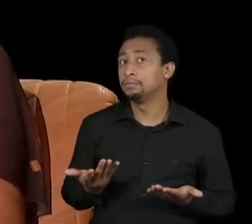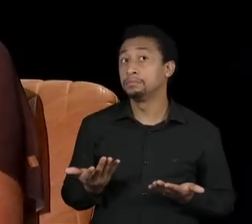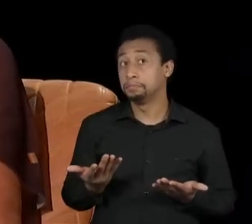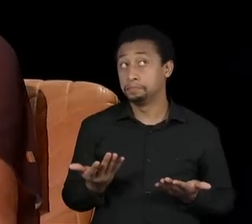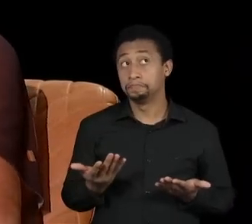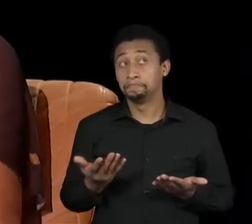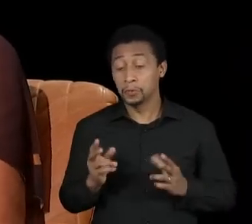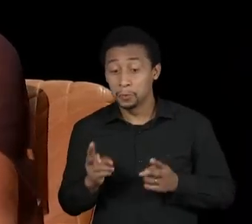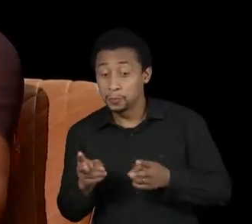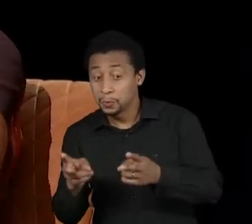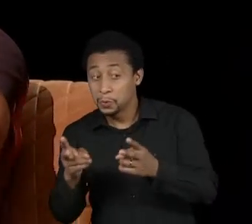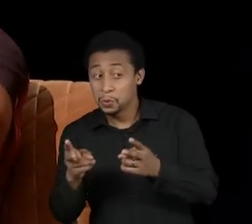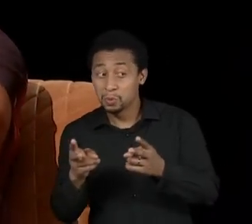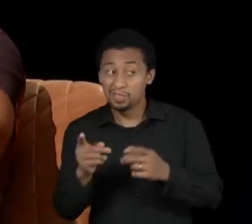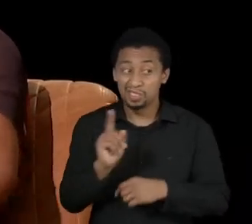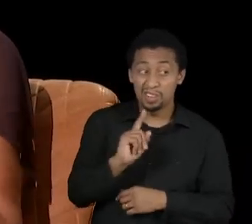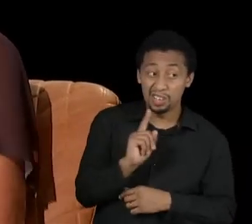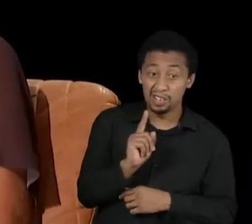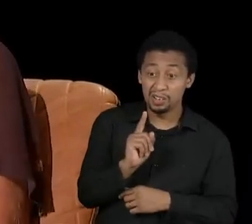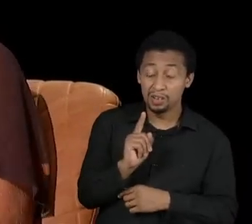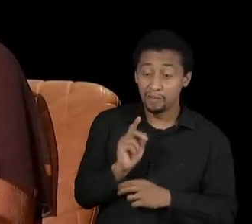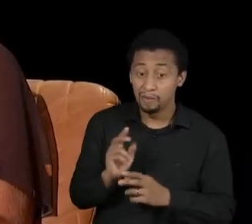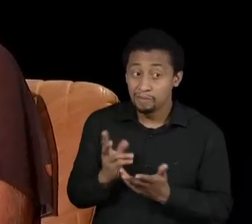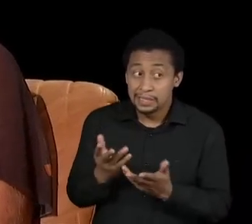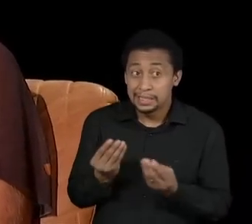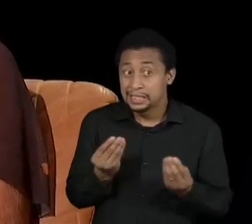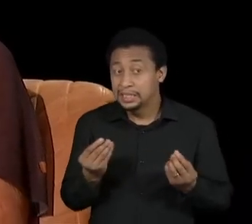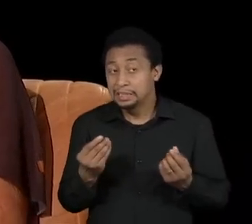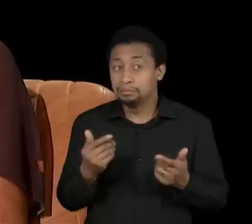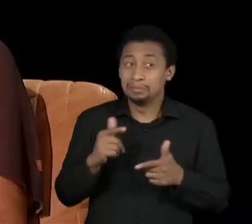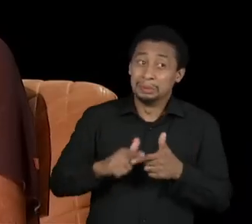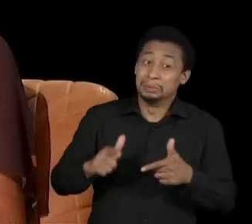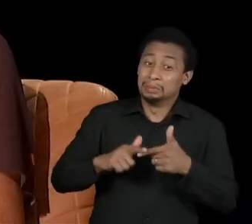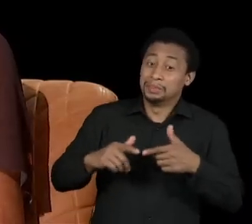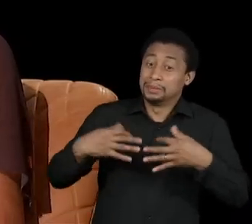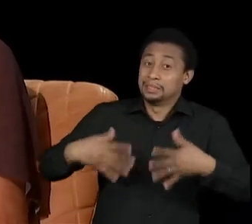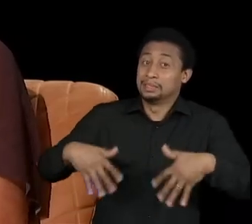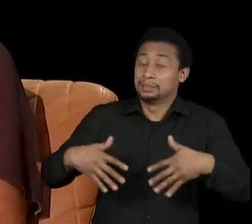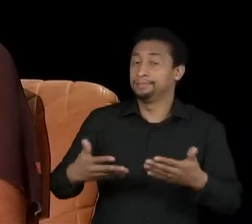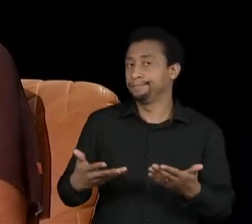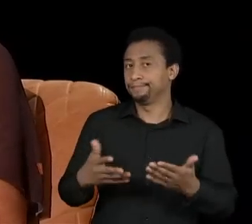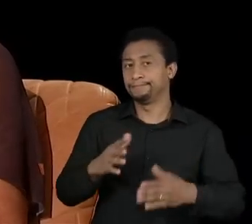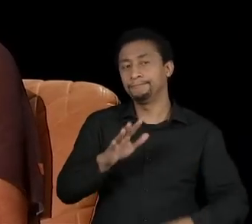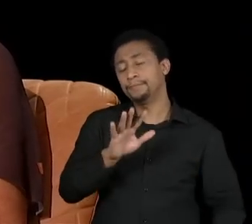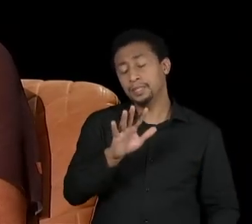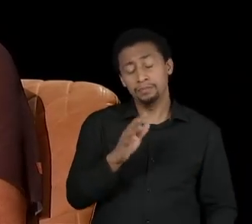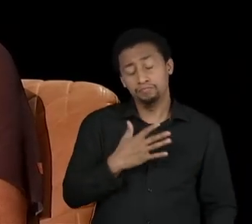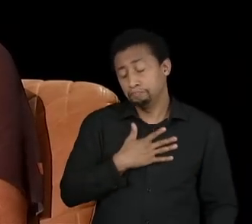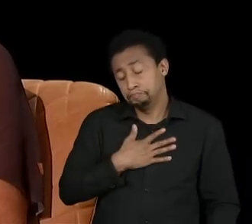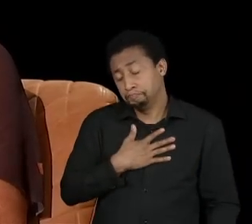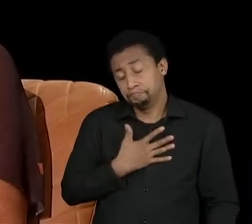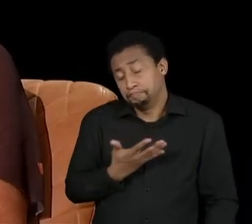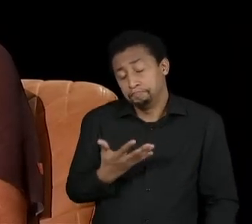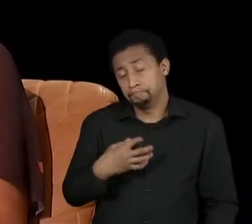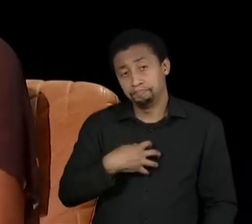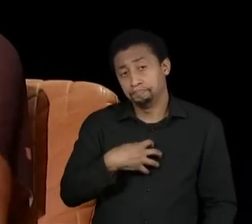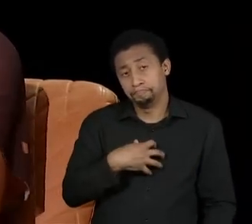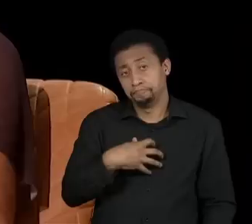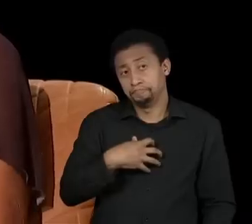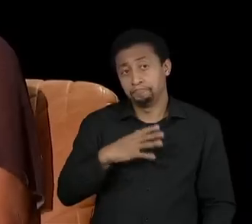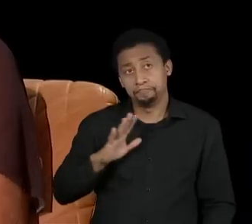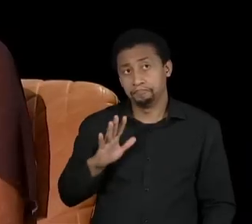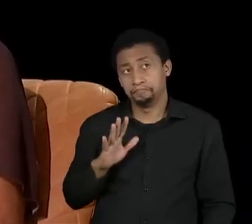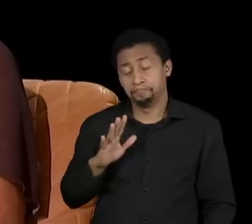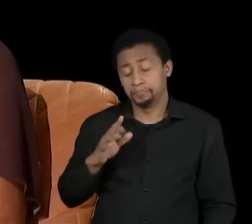não estreia, a gente ficou num problema danado. De qualquer forma, entre